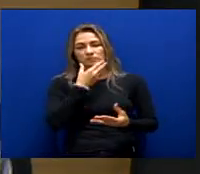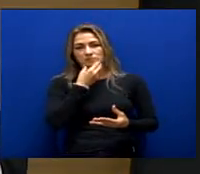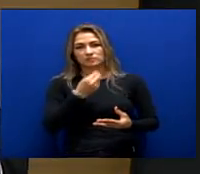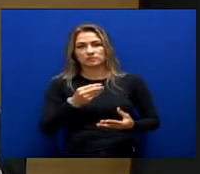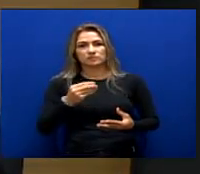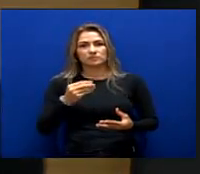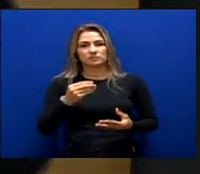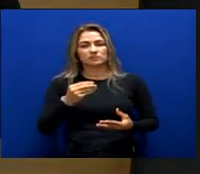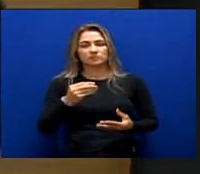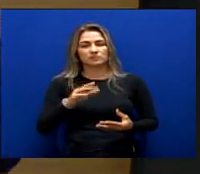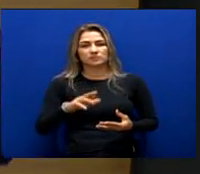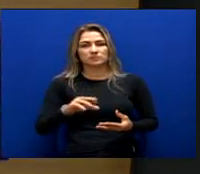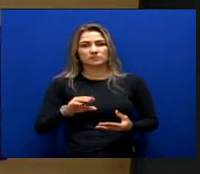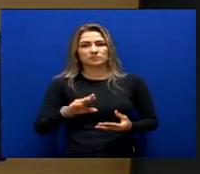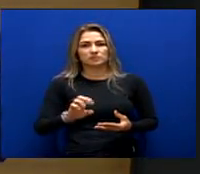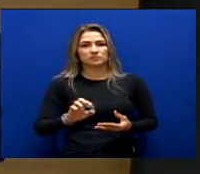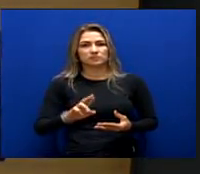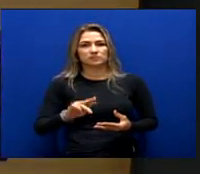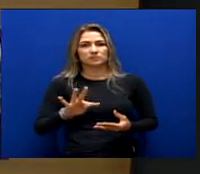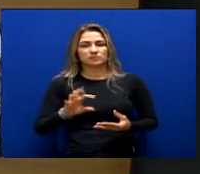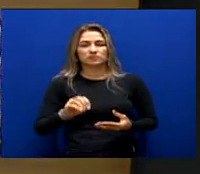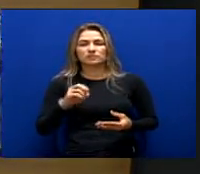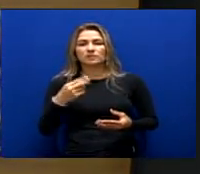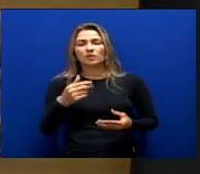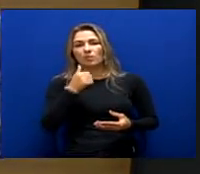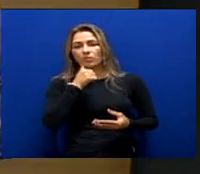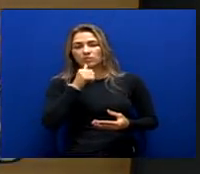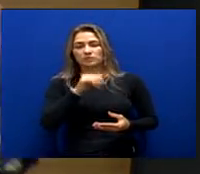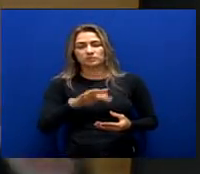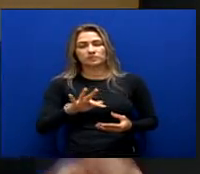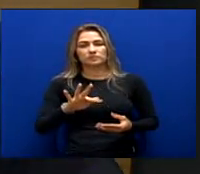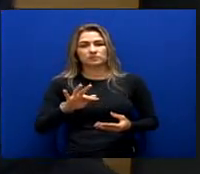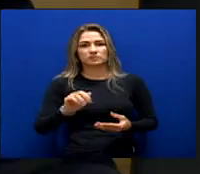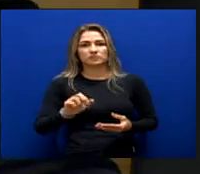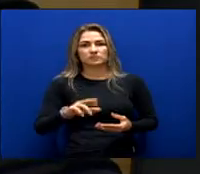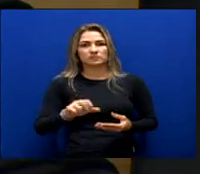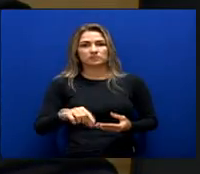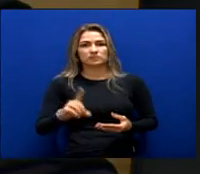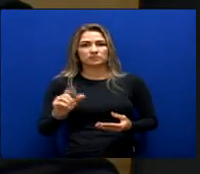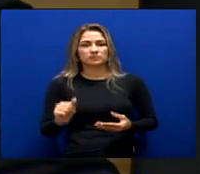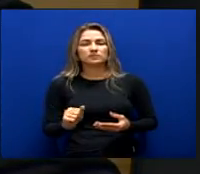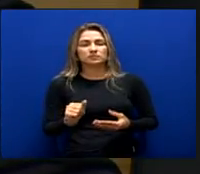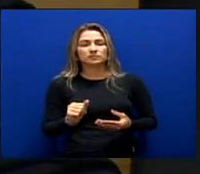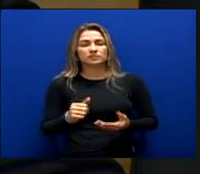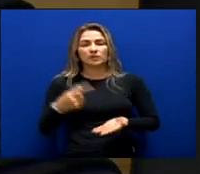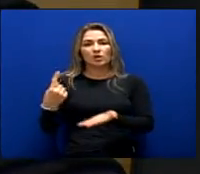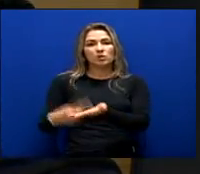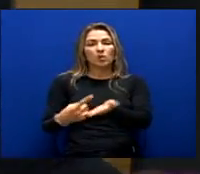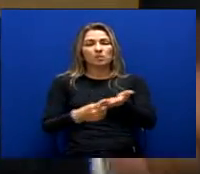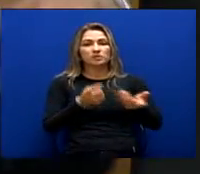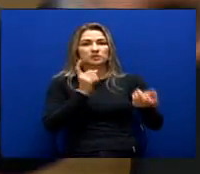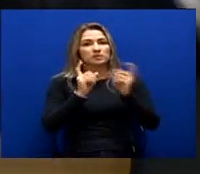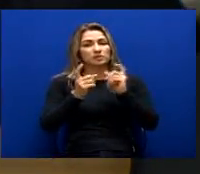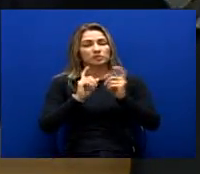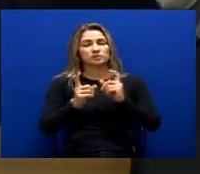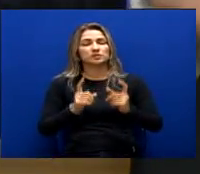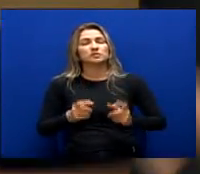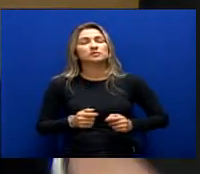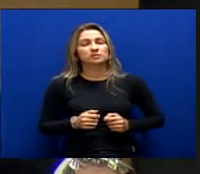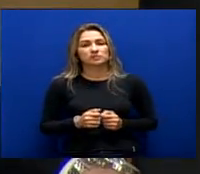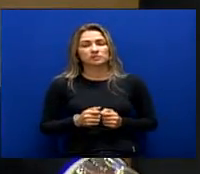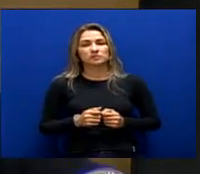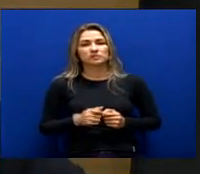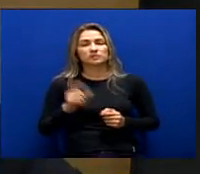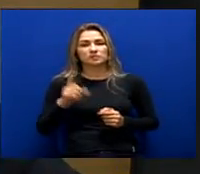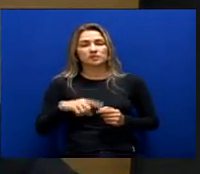ea gente marca uma reunião com essas pessoas que apresentaram algum tipo de gestão na sala de reuniões da câmara para discutir antes dessa reunião